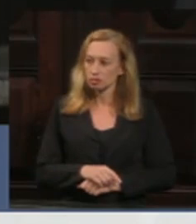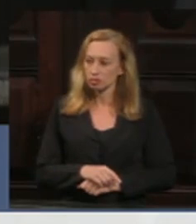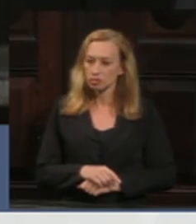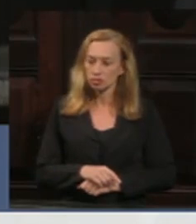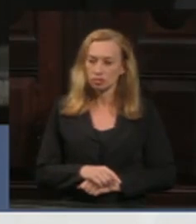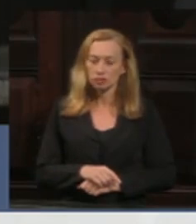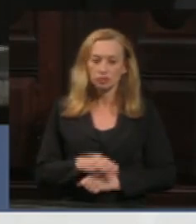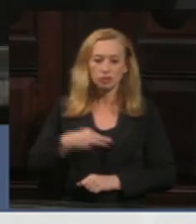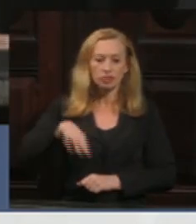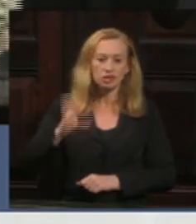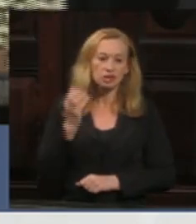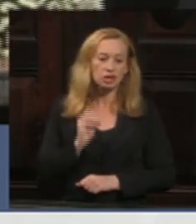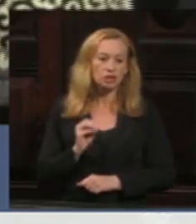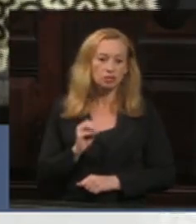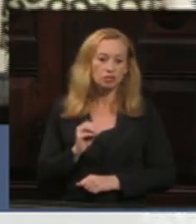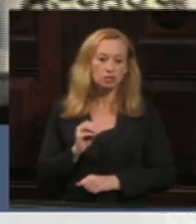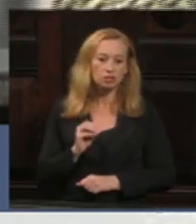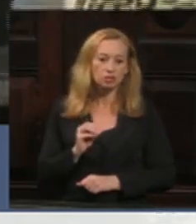Marcelo Cabeleireiro.